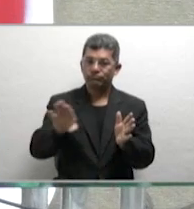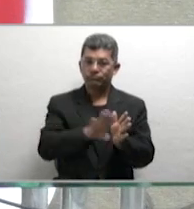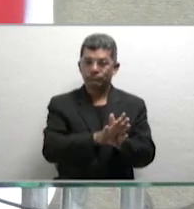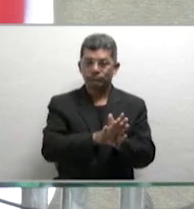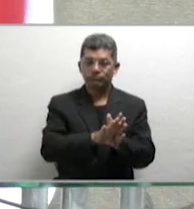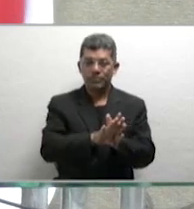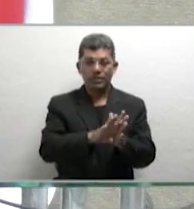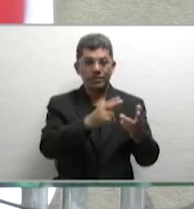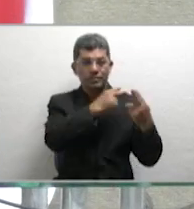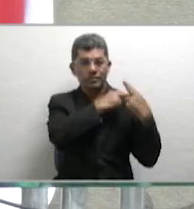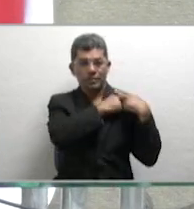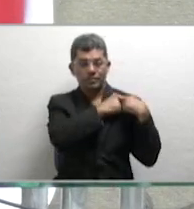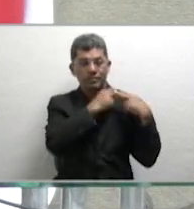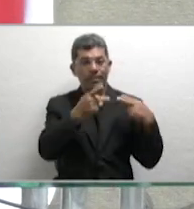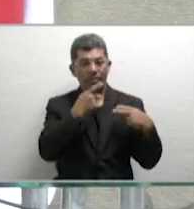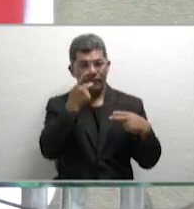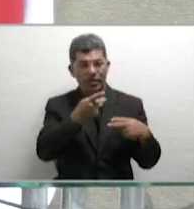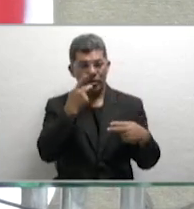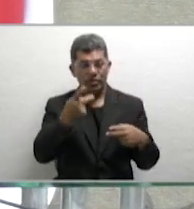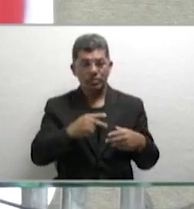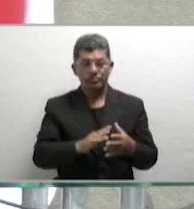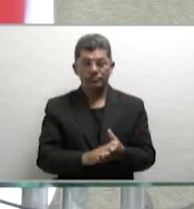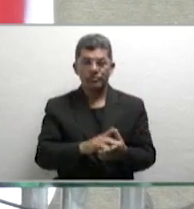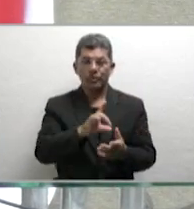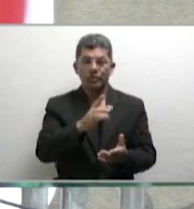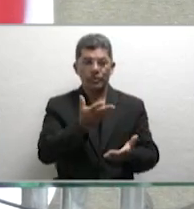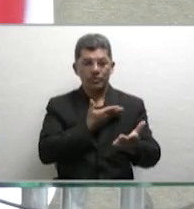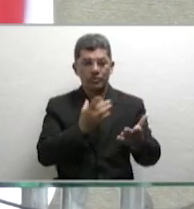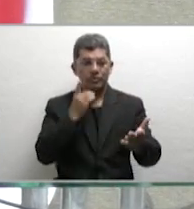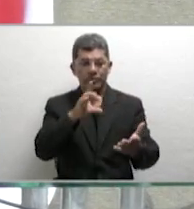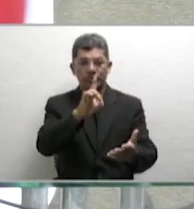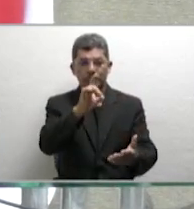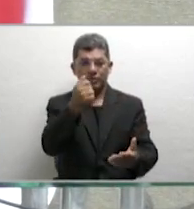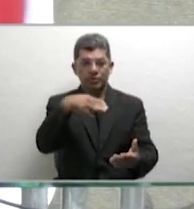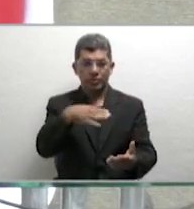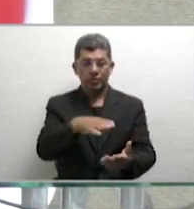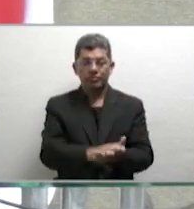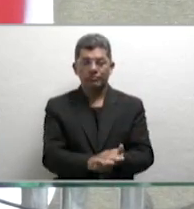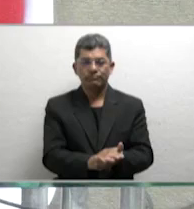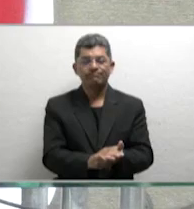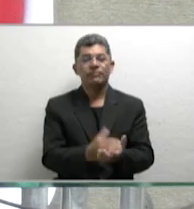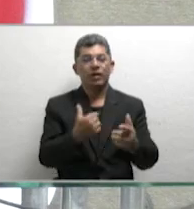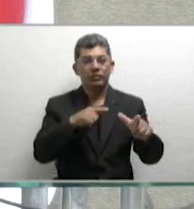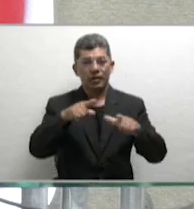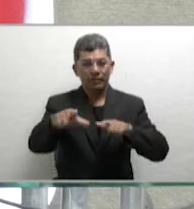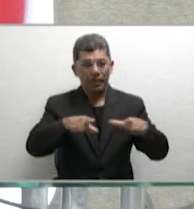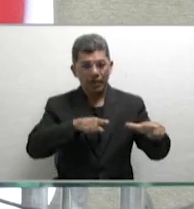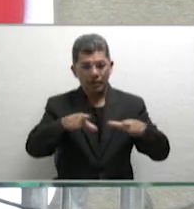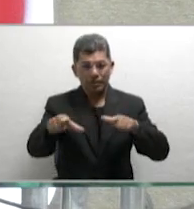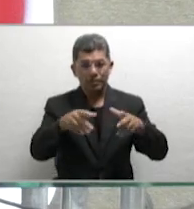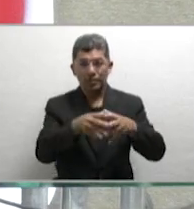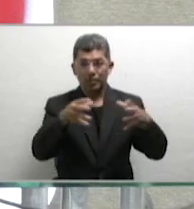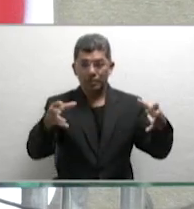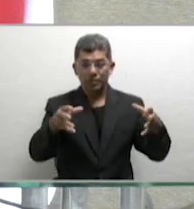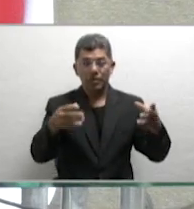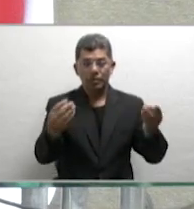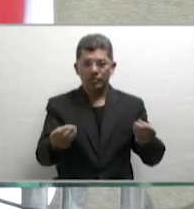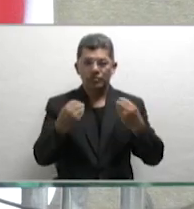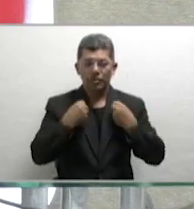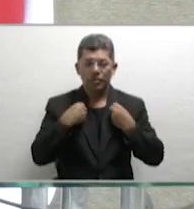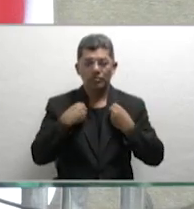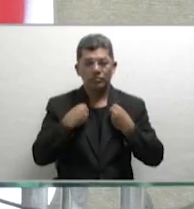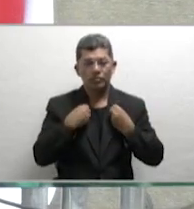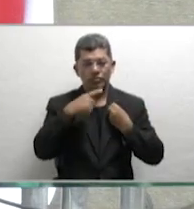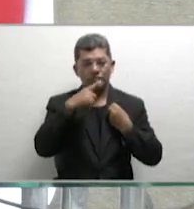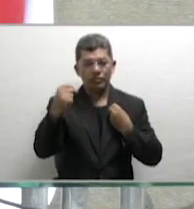falou o colega Dan, uma missão árdua, nós que assumimos, o senhor me deu a honra de participar